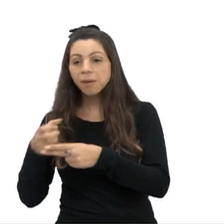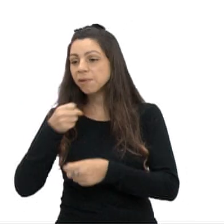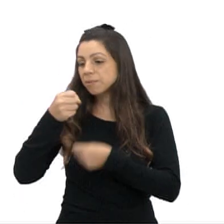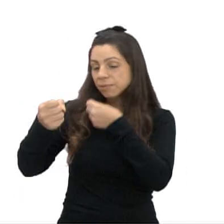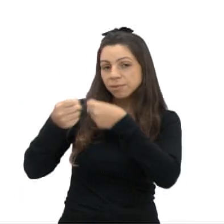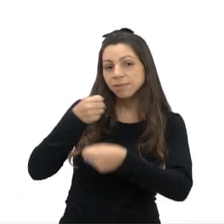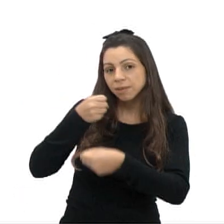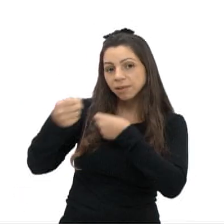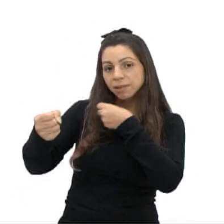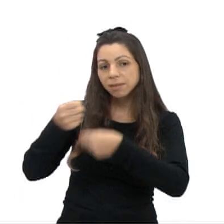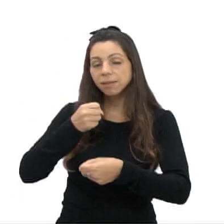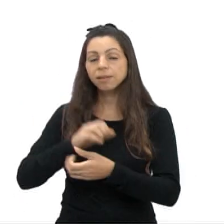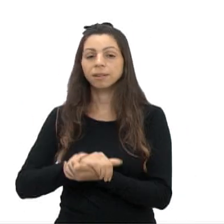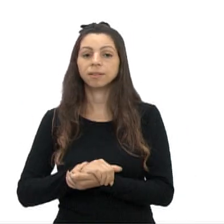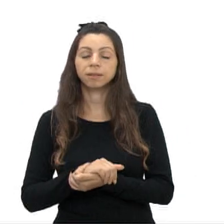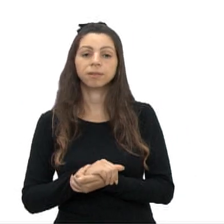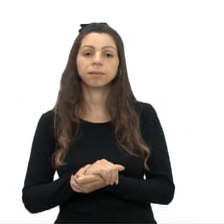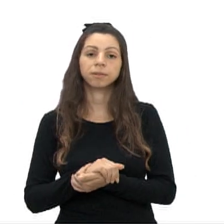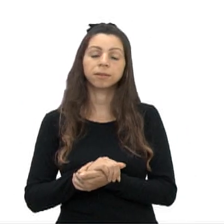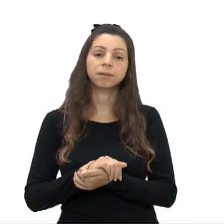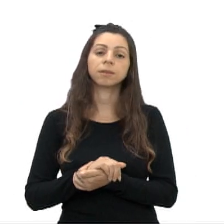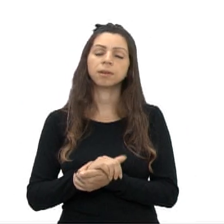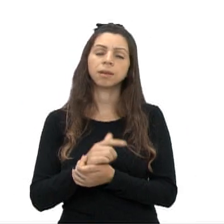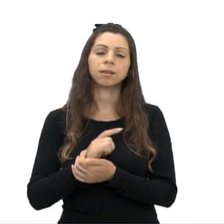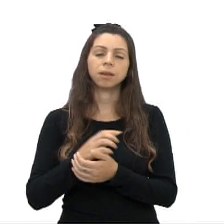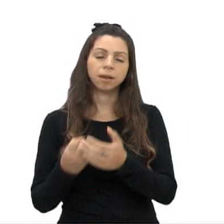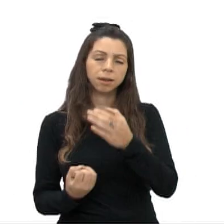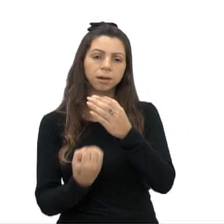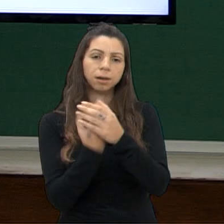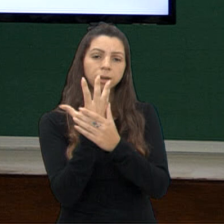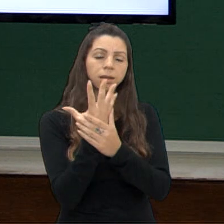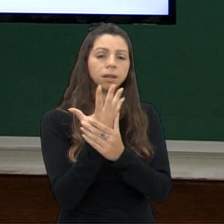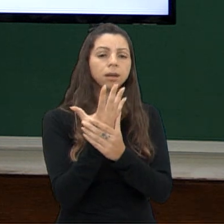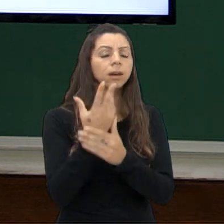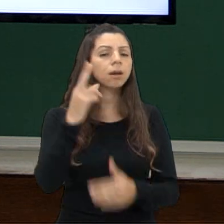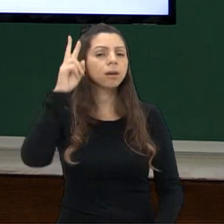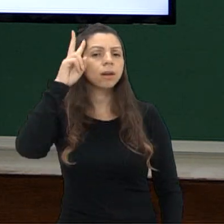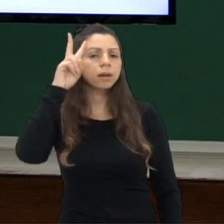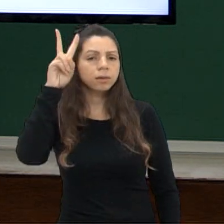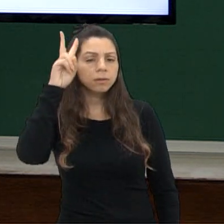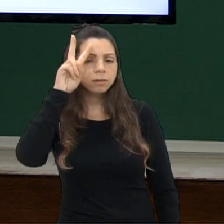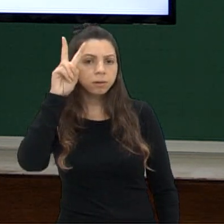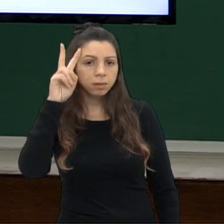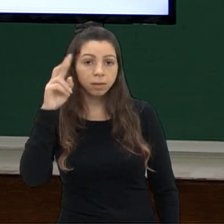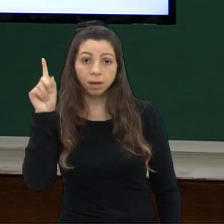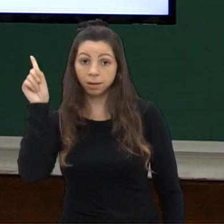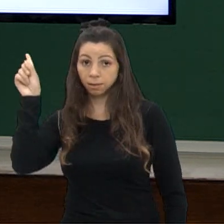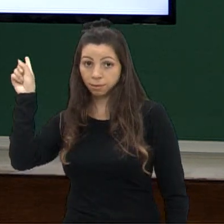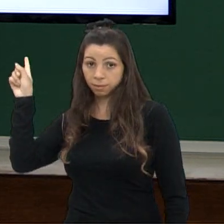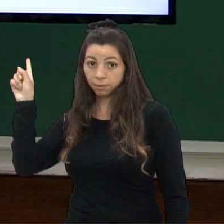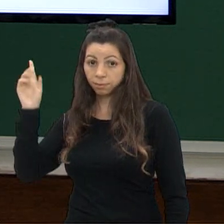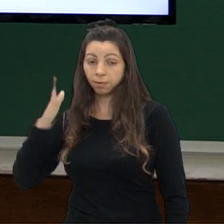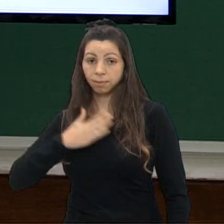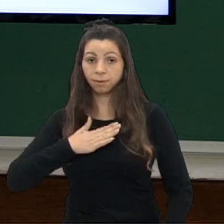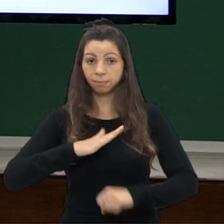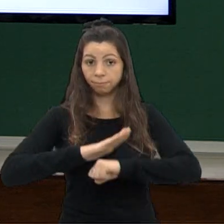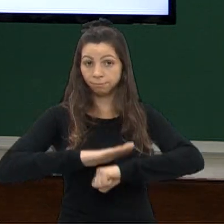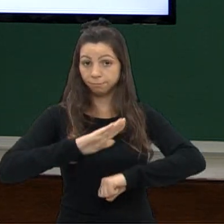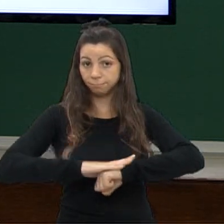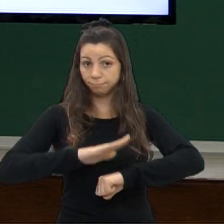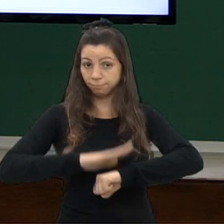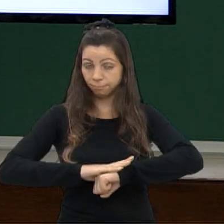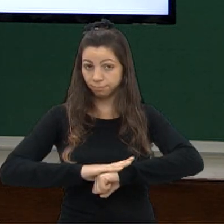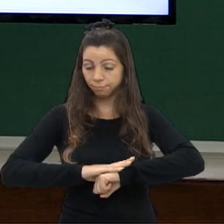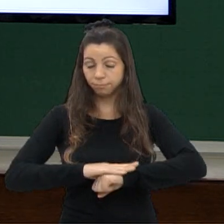programas. Portanto, poderá criar algumas histórias. Essa é a minha resposta. Se você acha que não e fez um bom argumento, mantenha